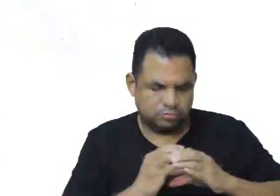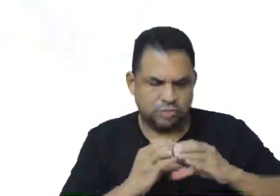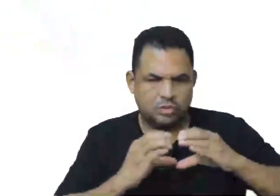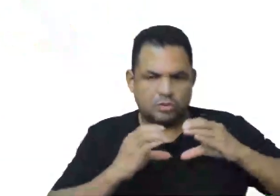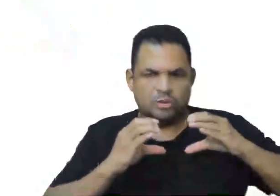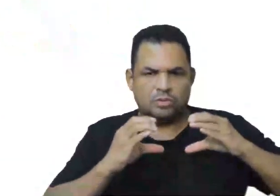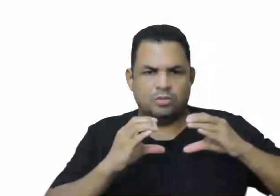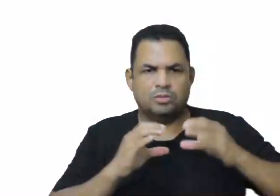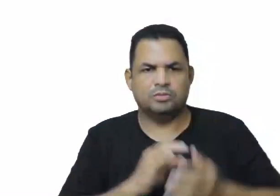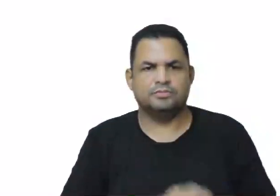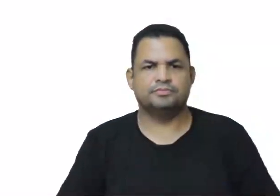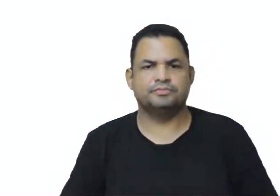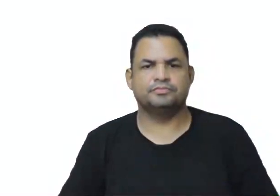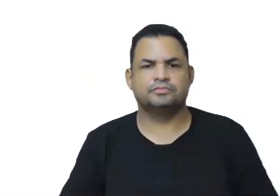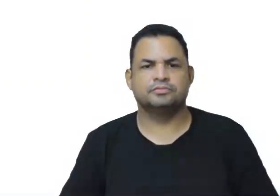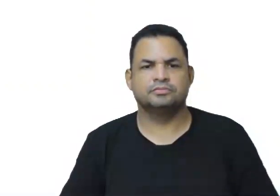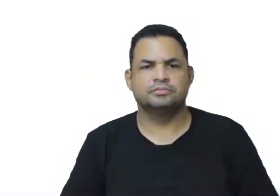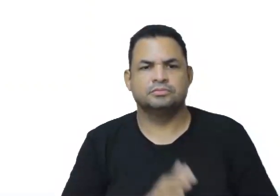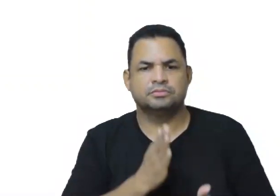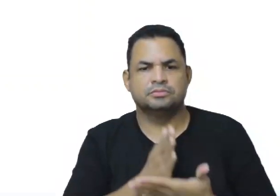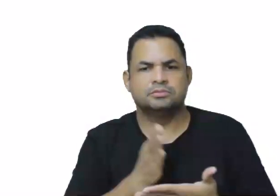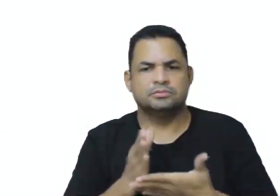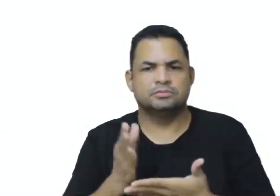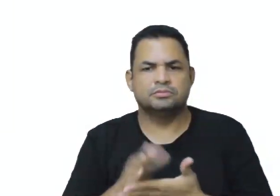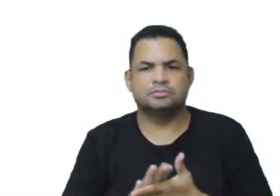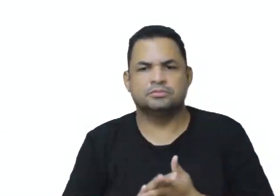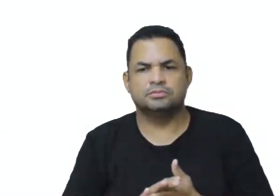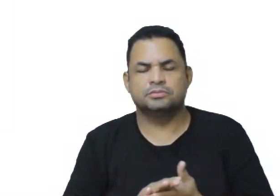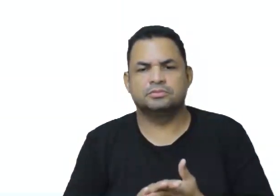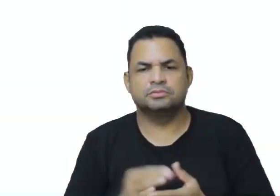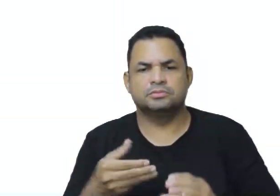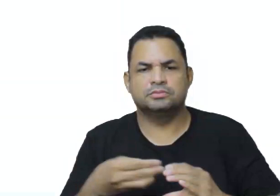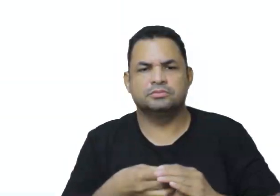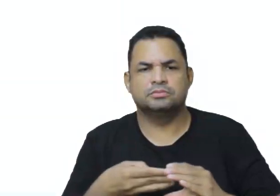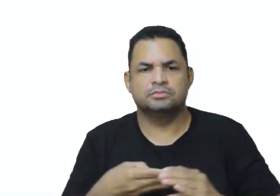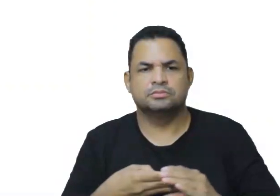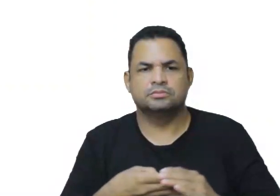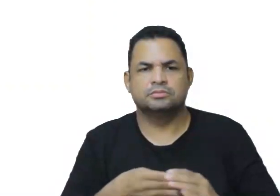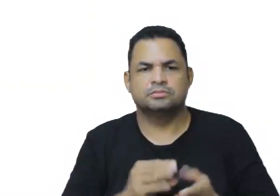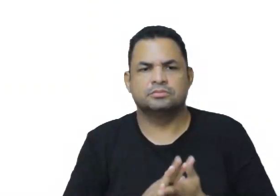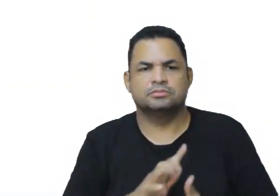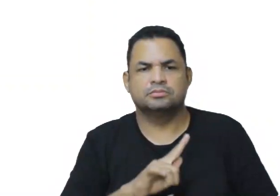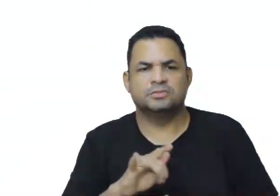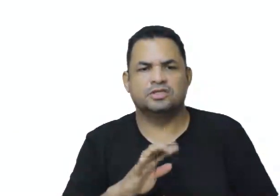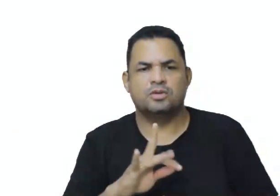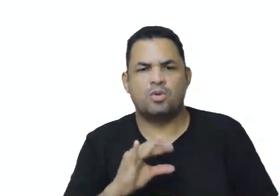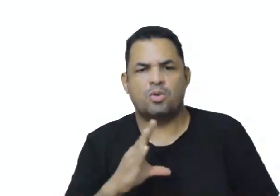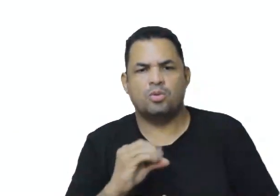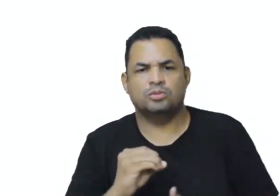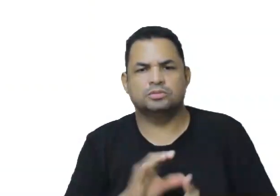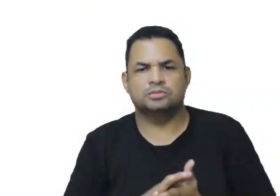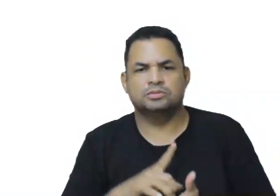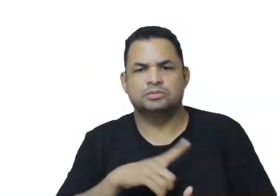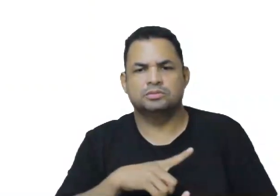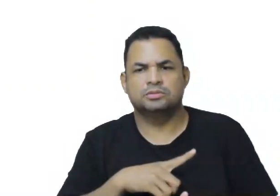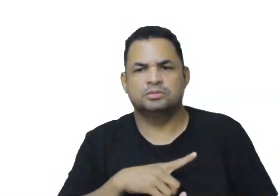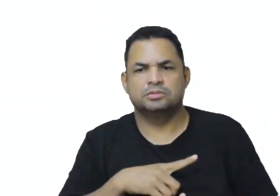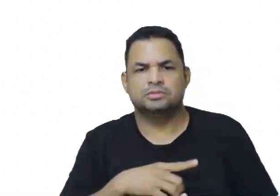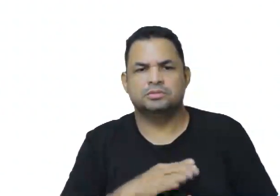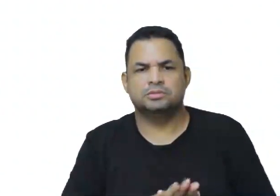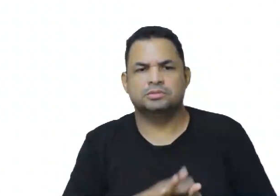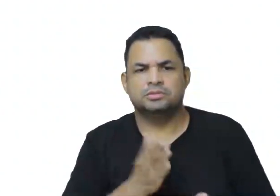a segmentação, que é aquelas divisões celulares, tá? Então, o zigoto, ele vai